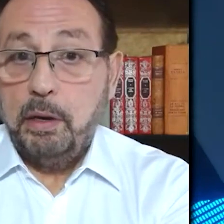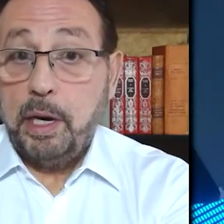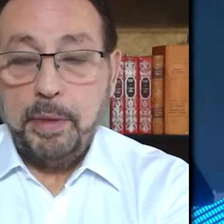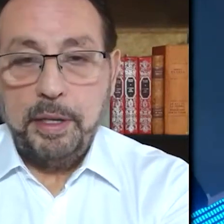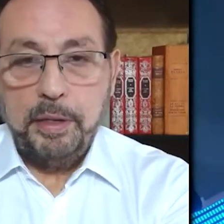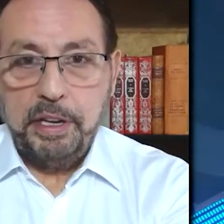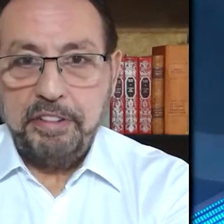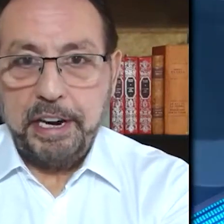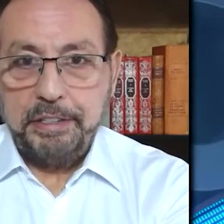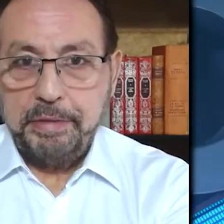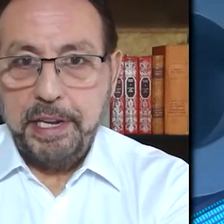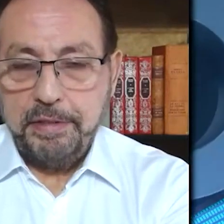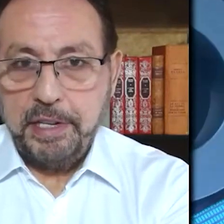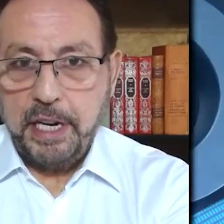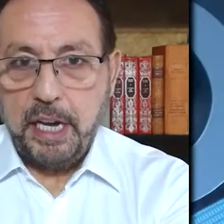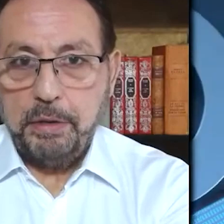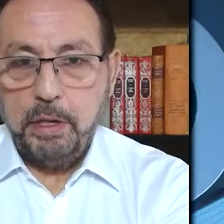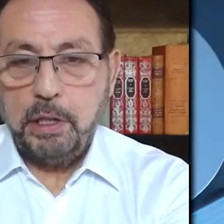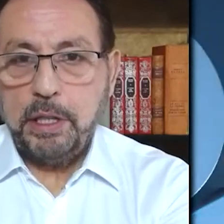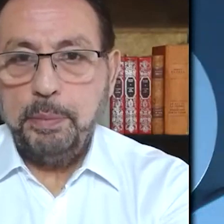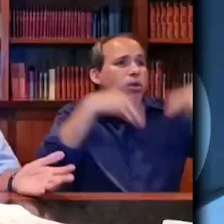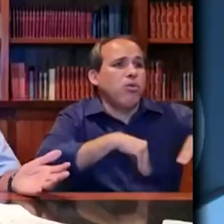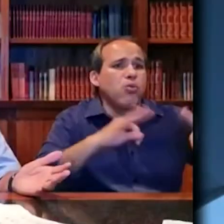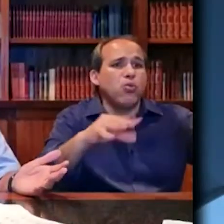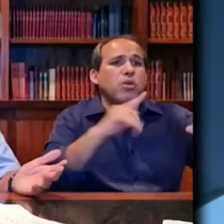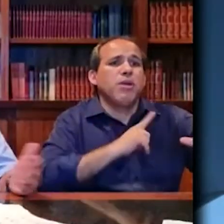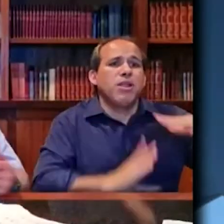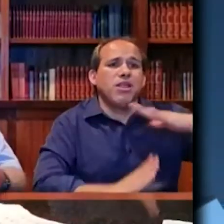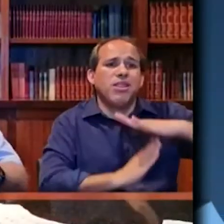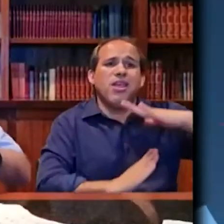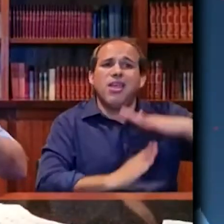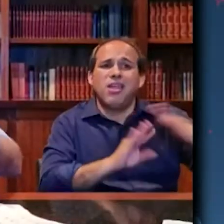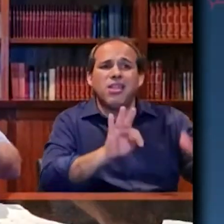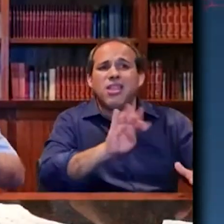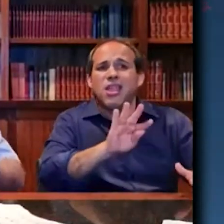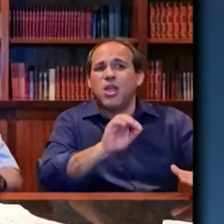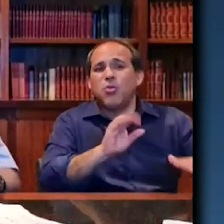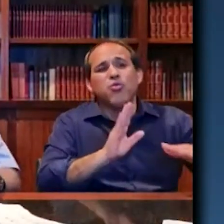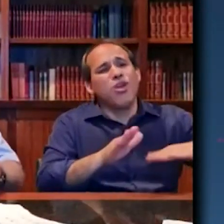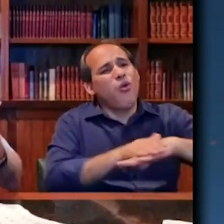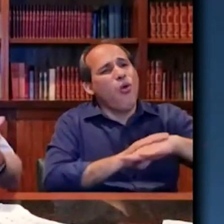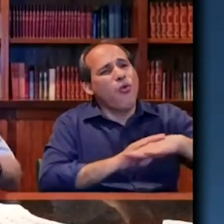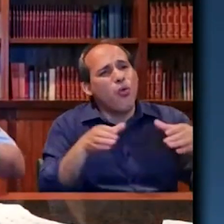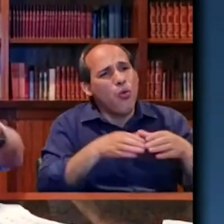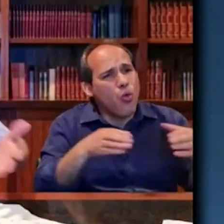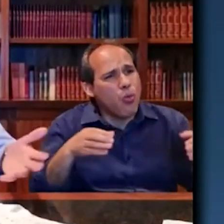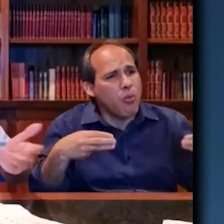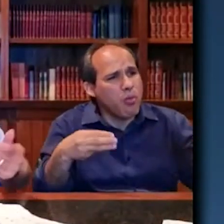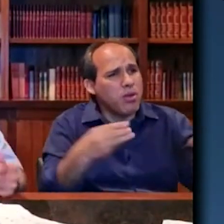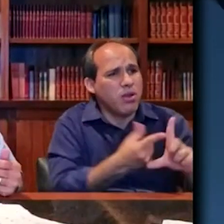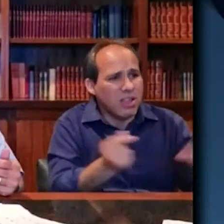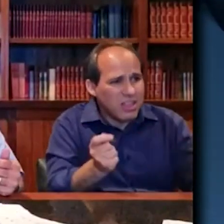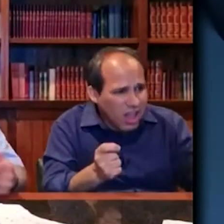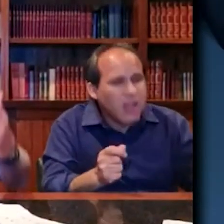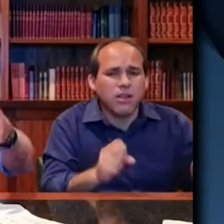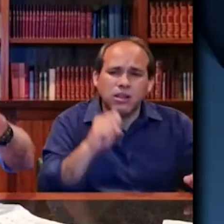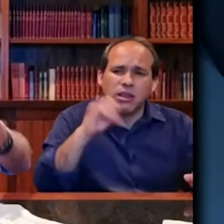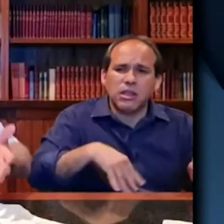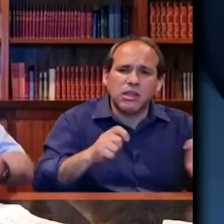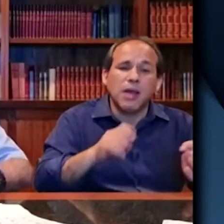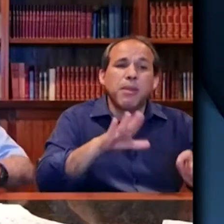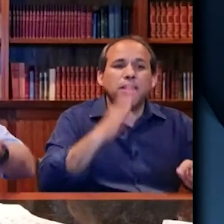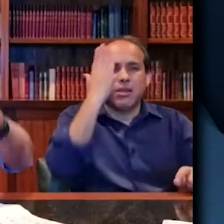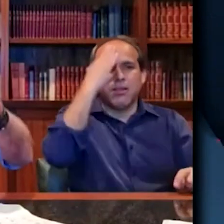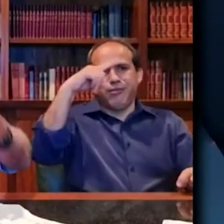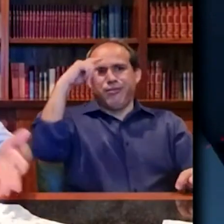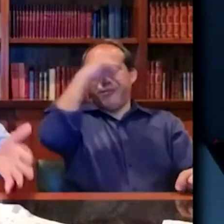Mariana, melhora, mas não reverte esse cenário. Eu acho que é importante, o Felipe coloca uma posição que eu